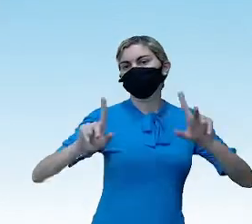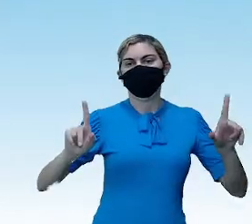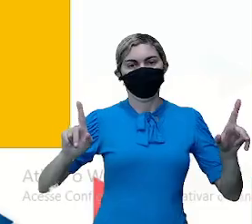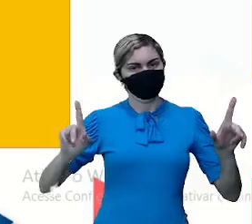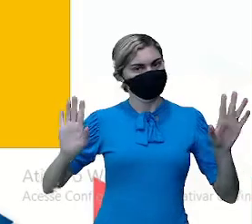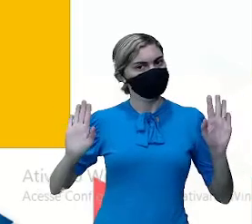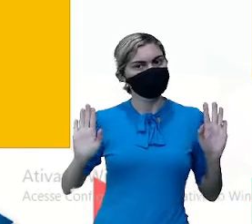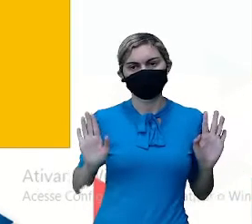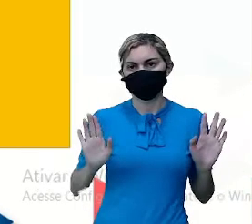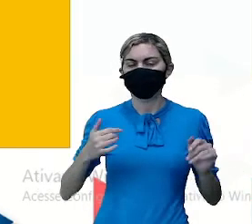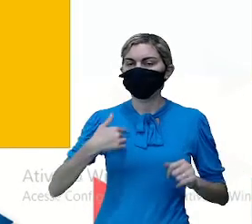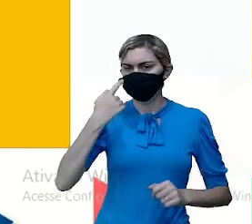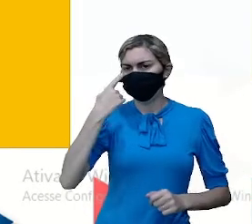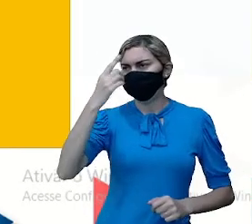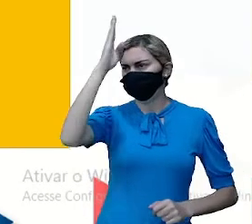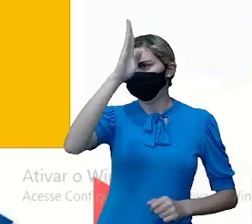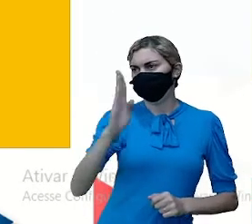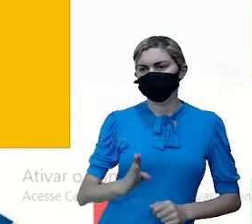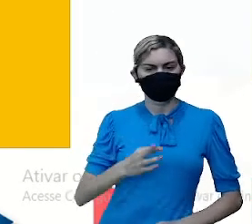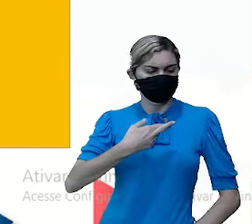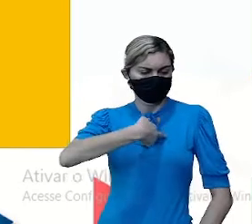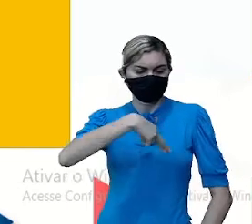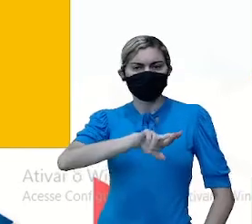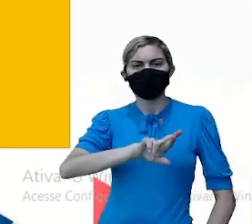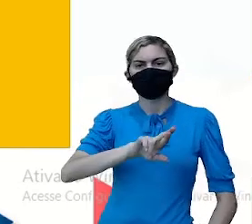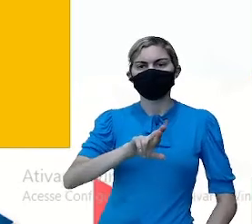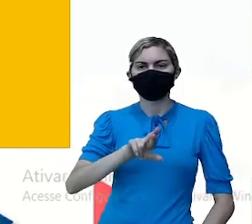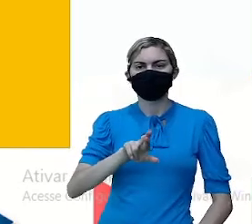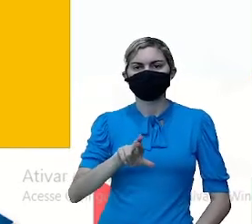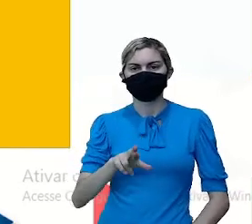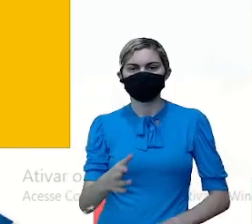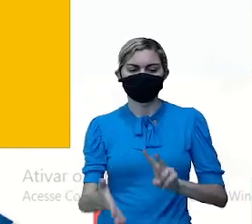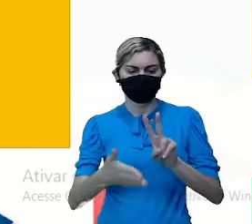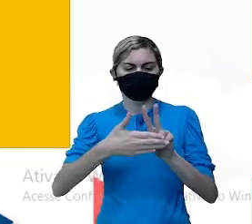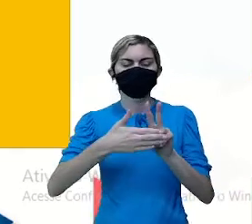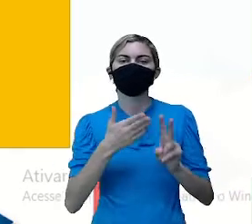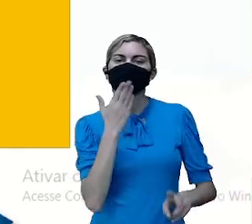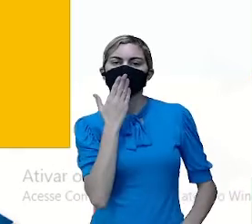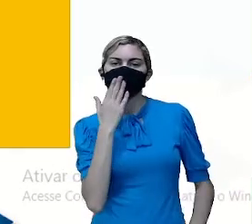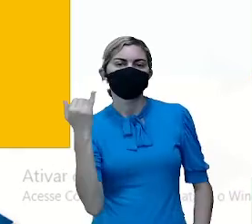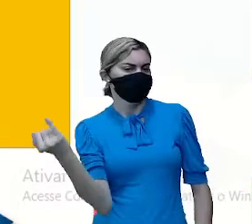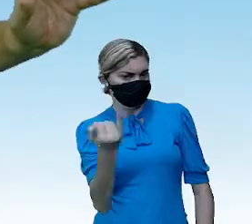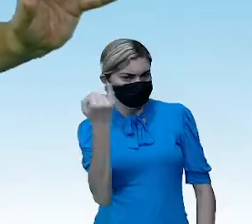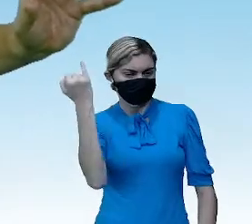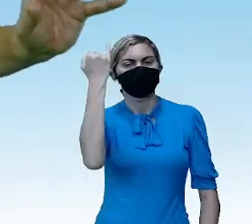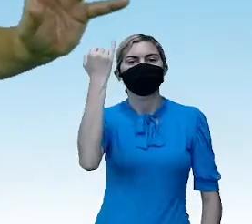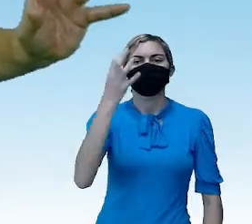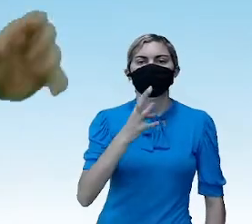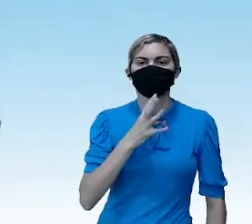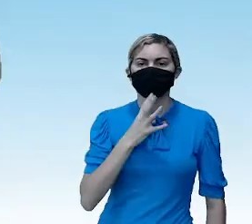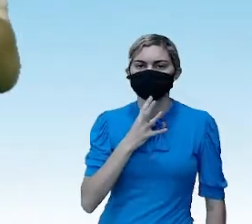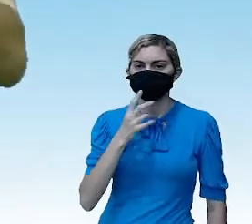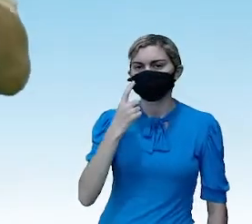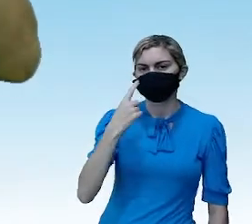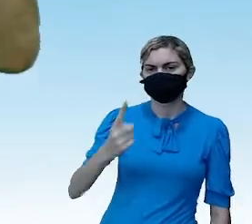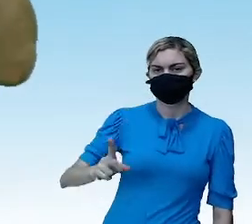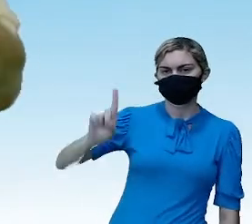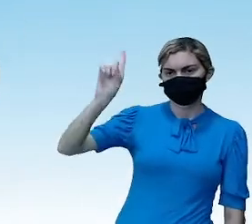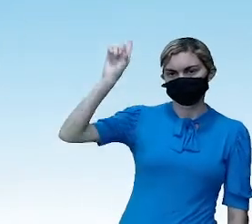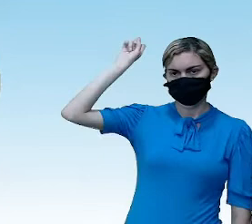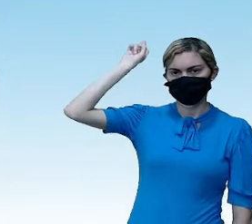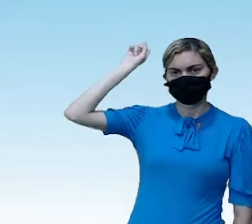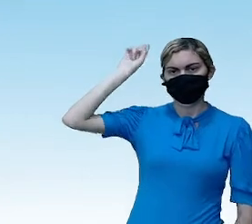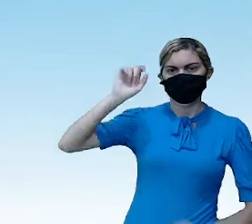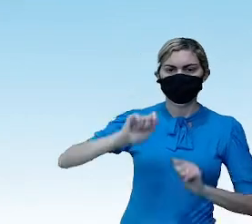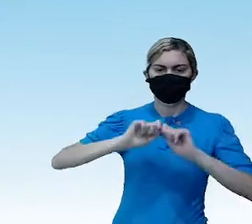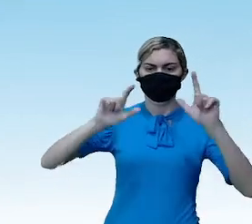tela, Brasil, religiosidade indígena. Então é importante conhecer, certo? Olha aí a